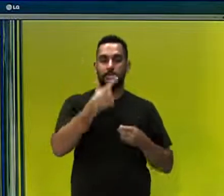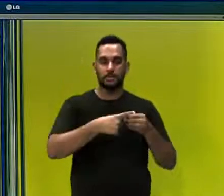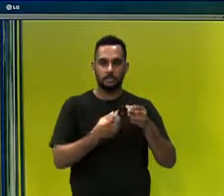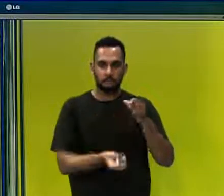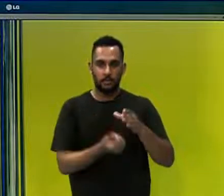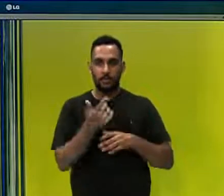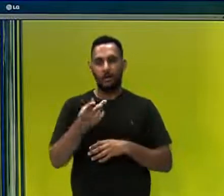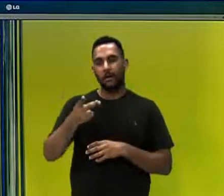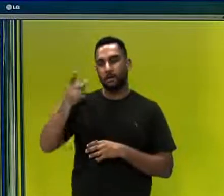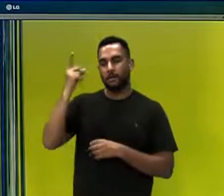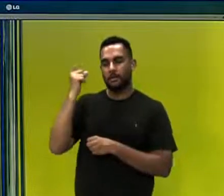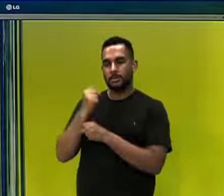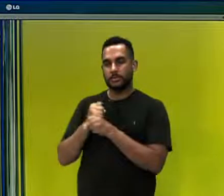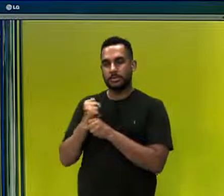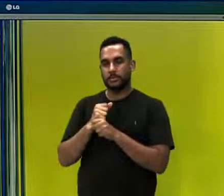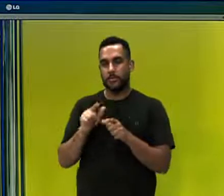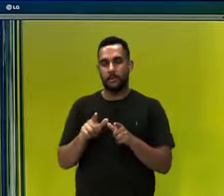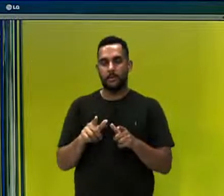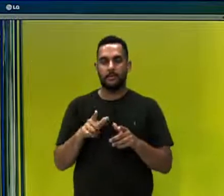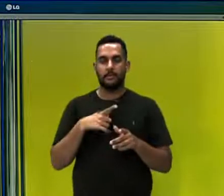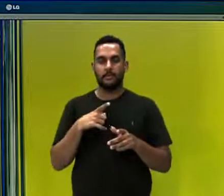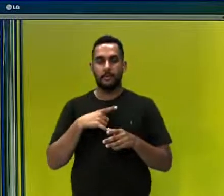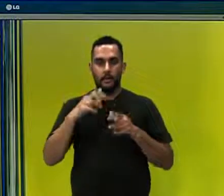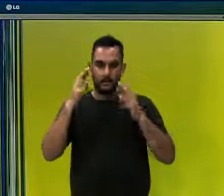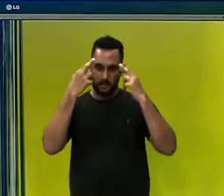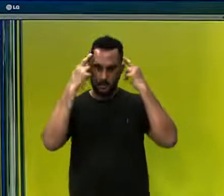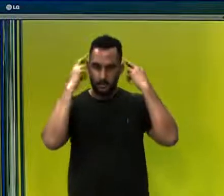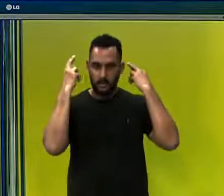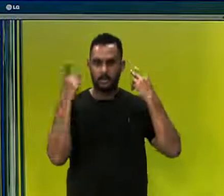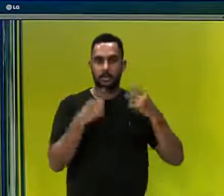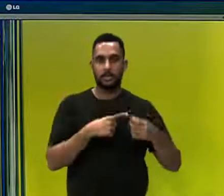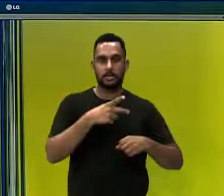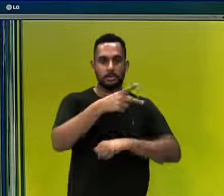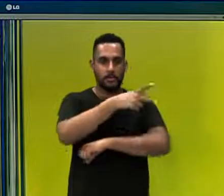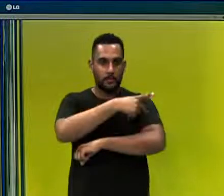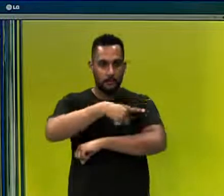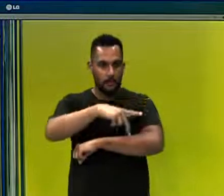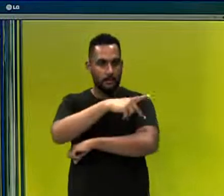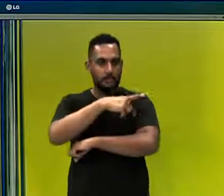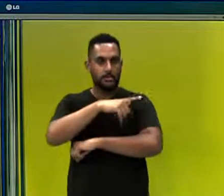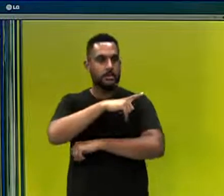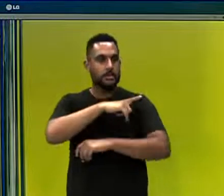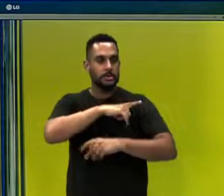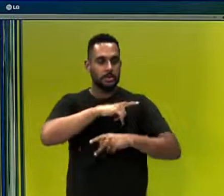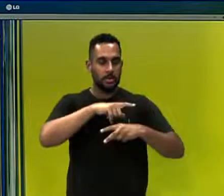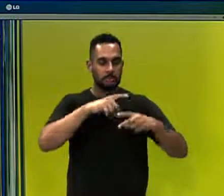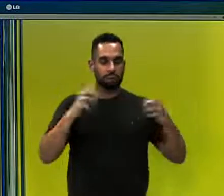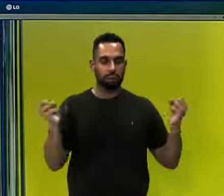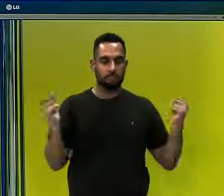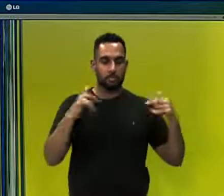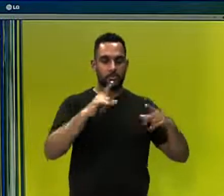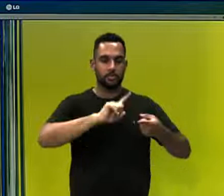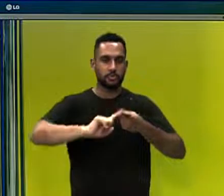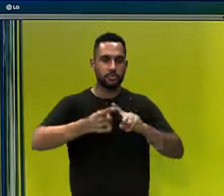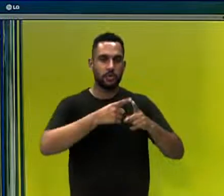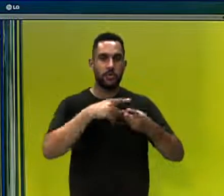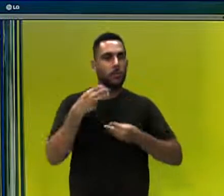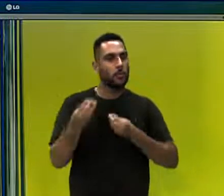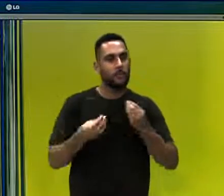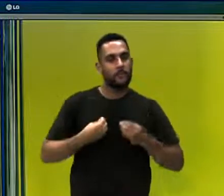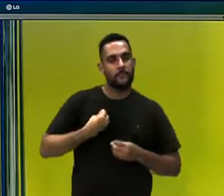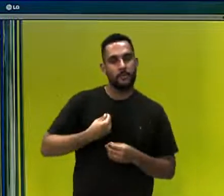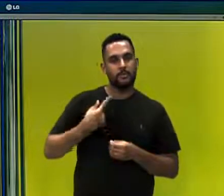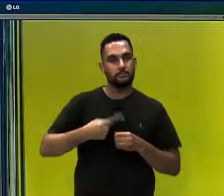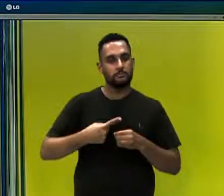na Grécia Antiga, a gente vai ver dentro das ágoras, né, das praças públicas, os debates sobre a vida dentro da cidade,